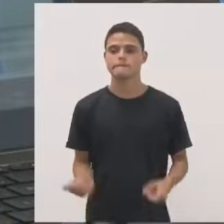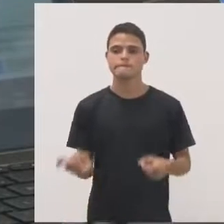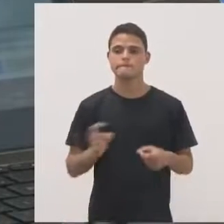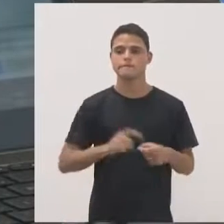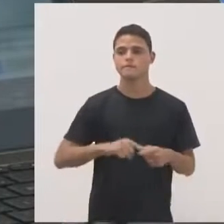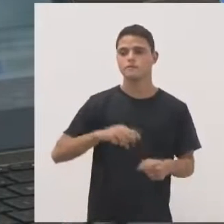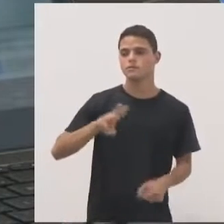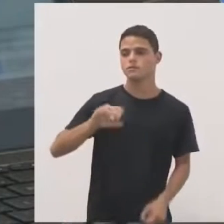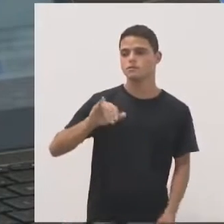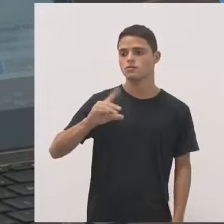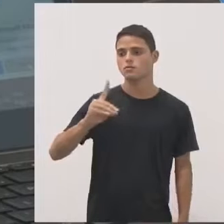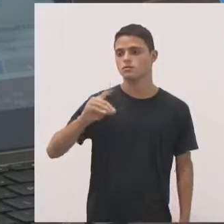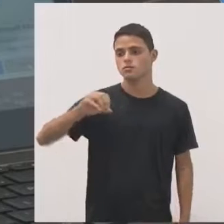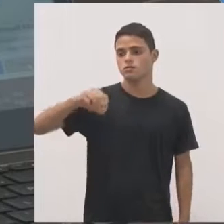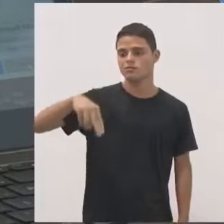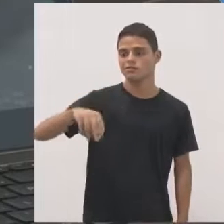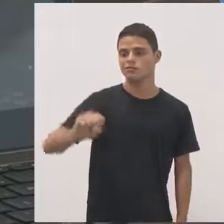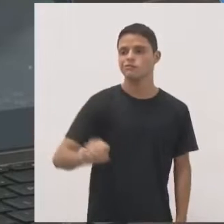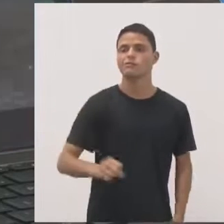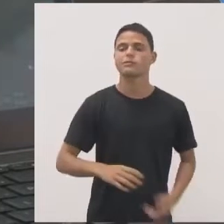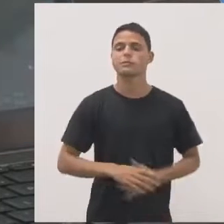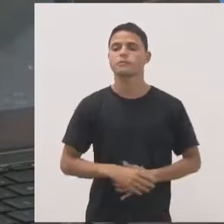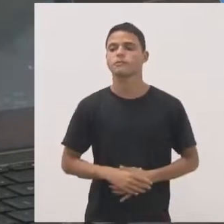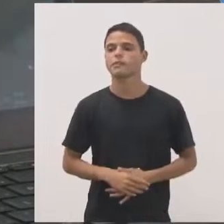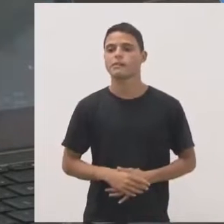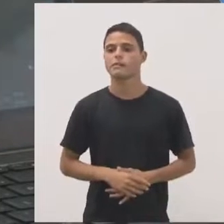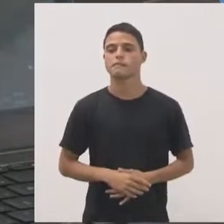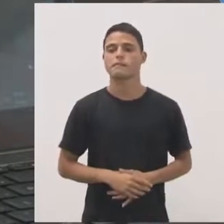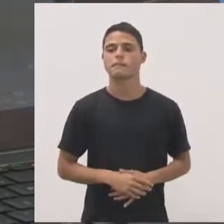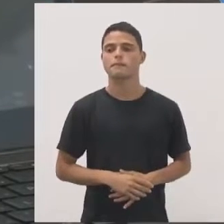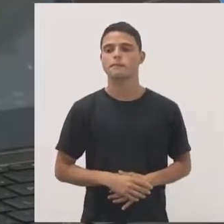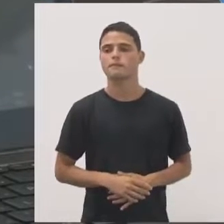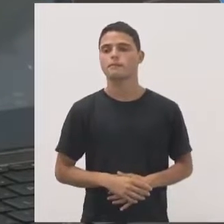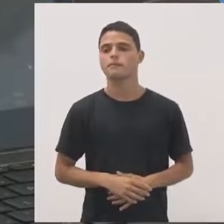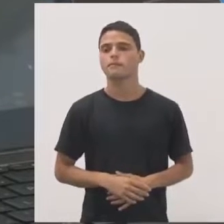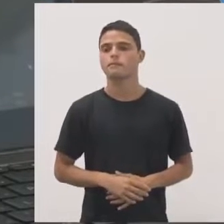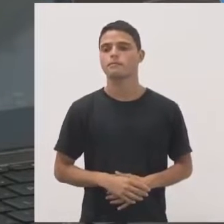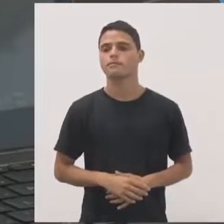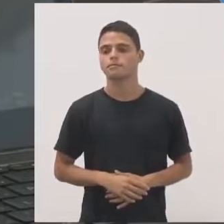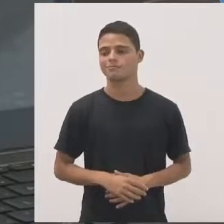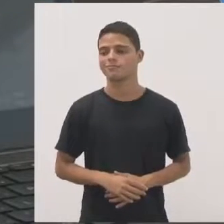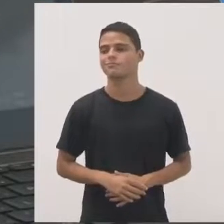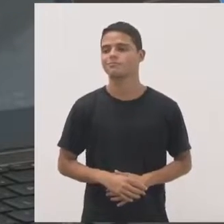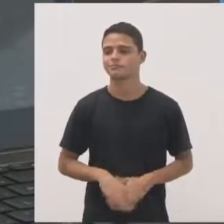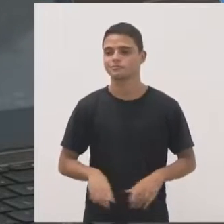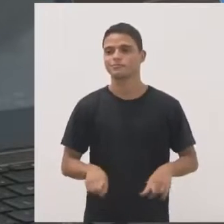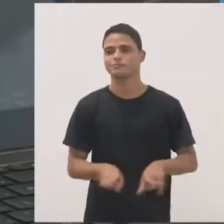falo tanto que não dá tempo. Tá bem bacana. Então, a primeira opção que eu vou